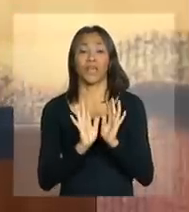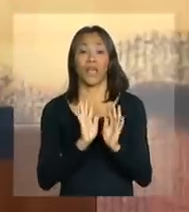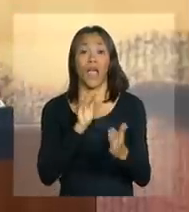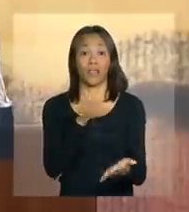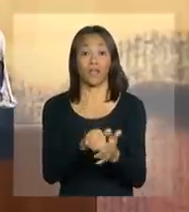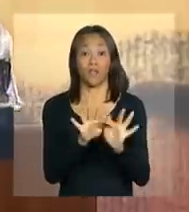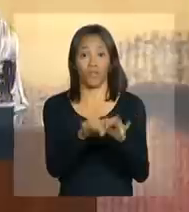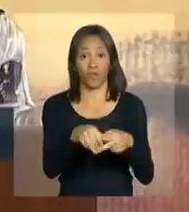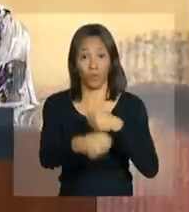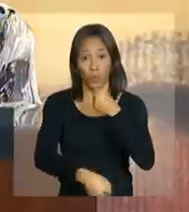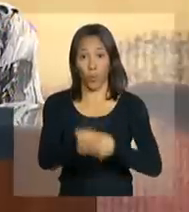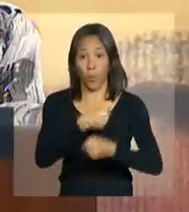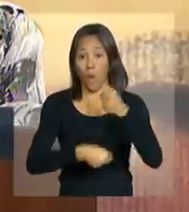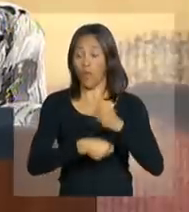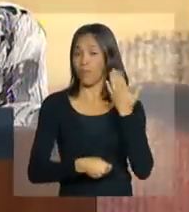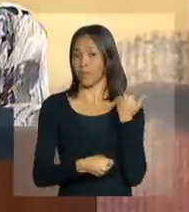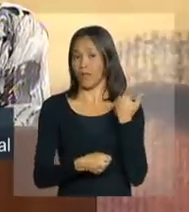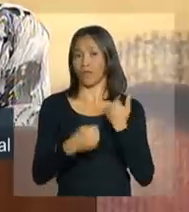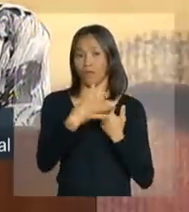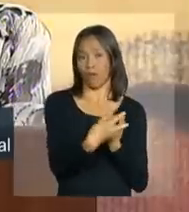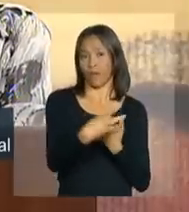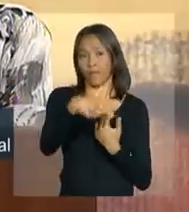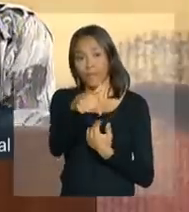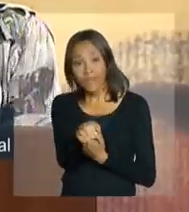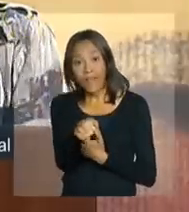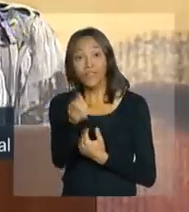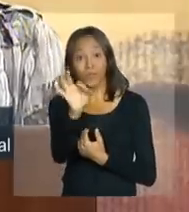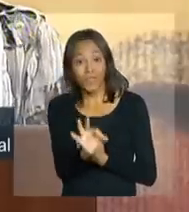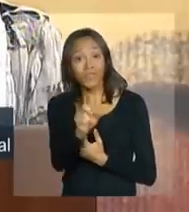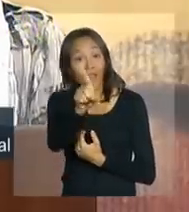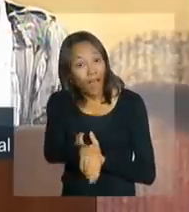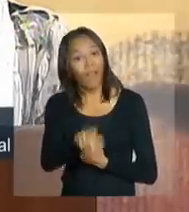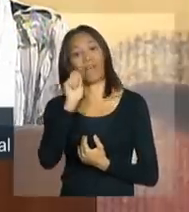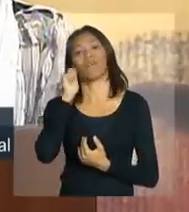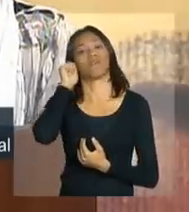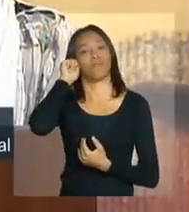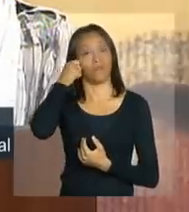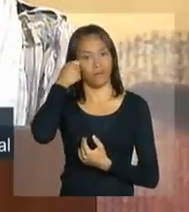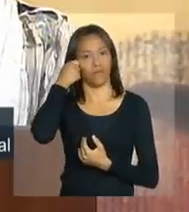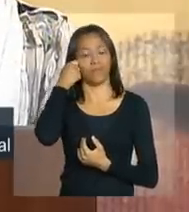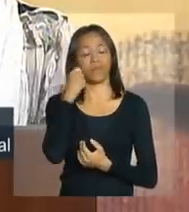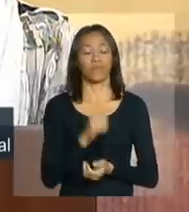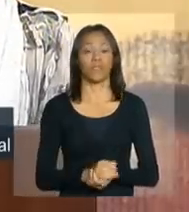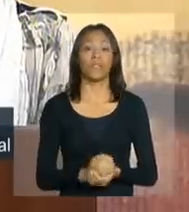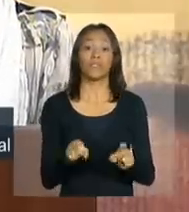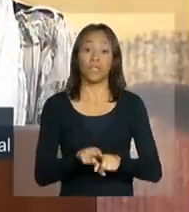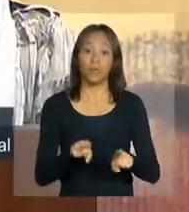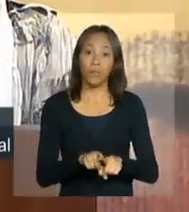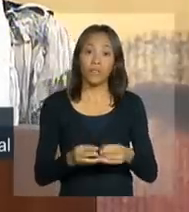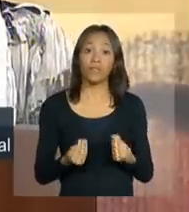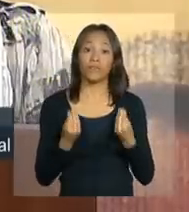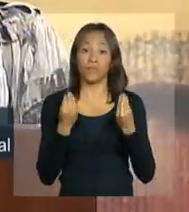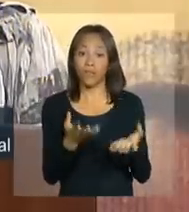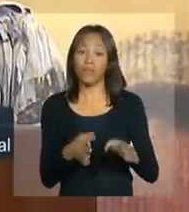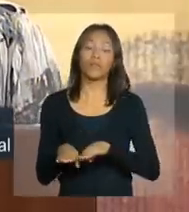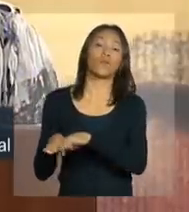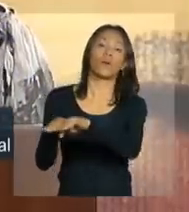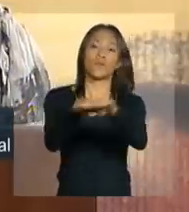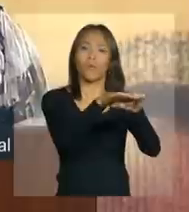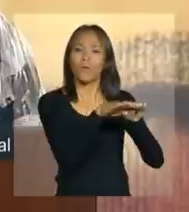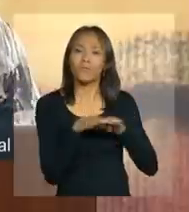passado 47% são negros a universalização das ações